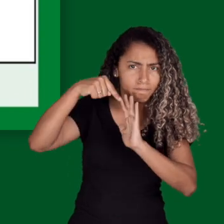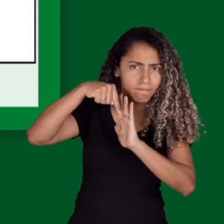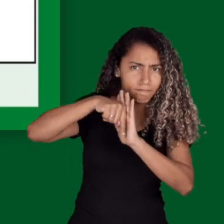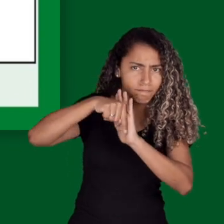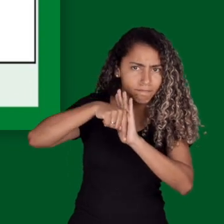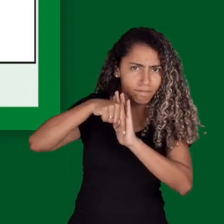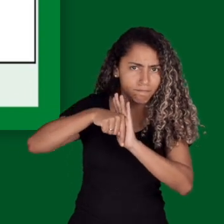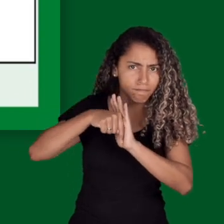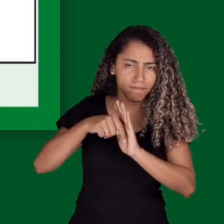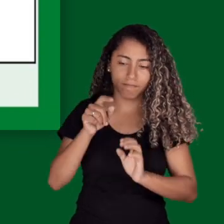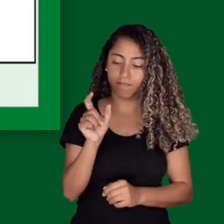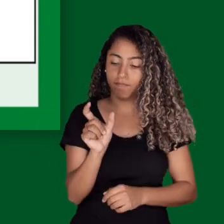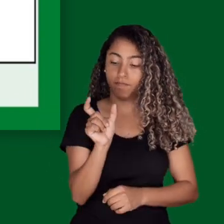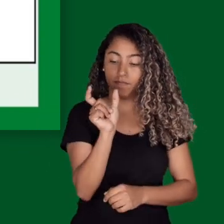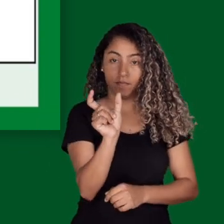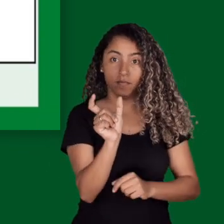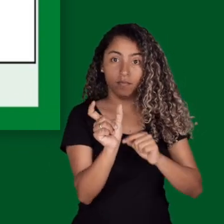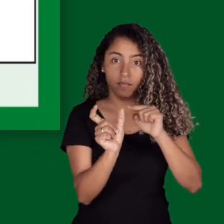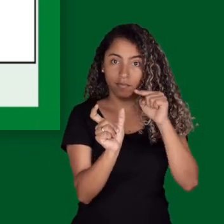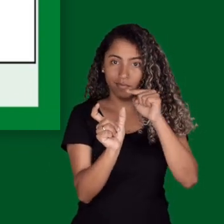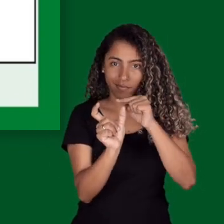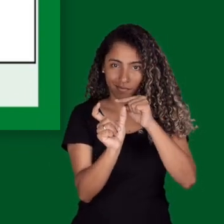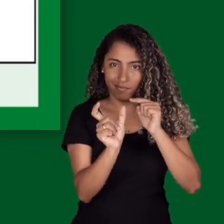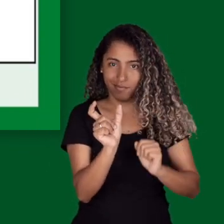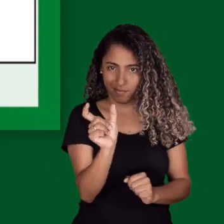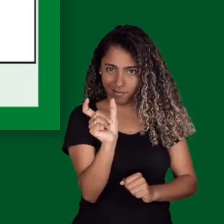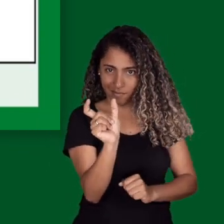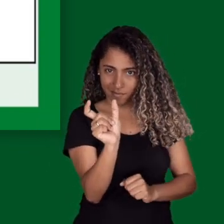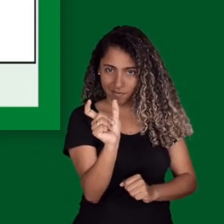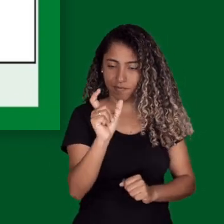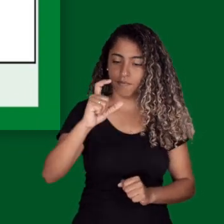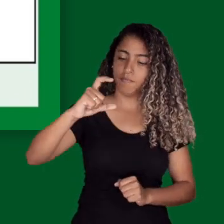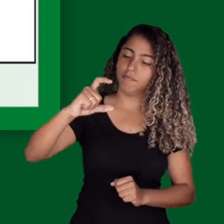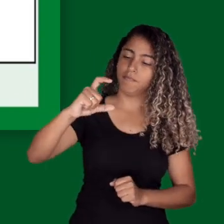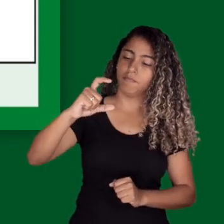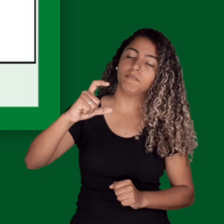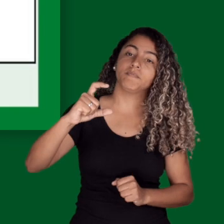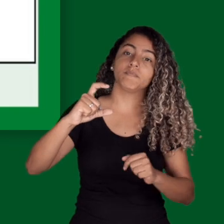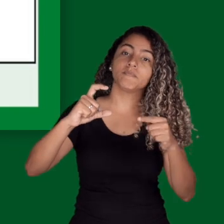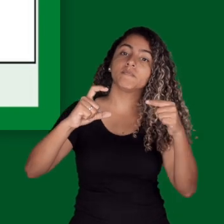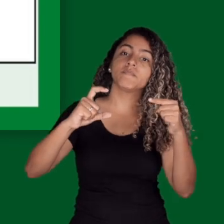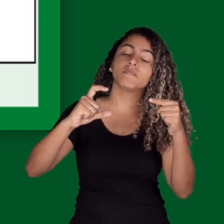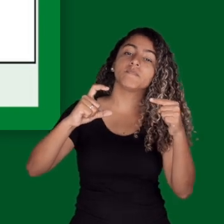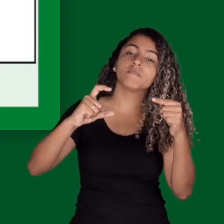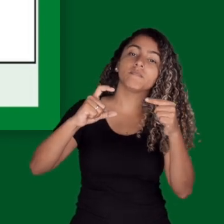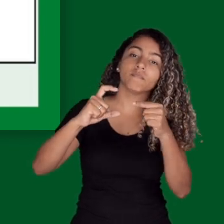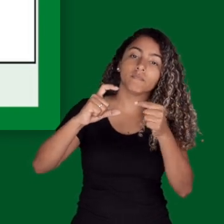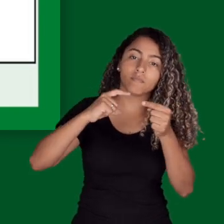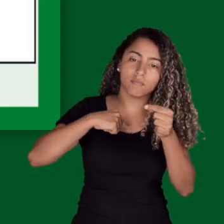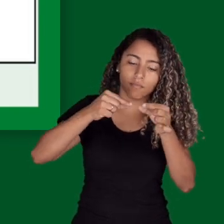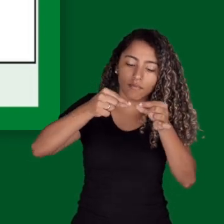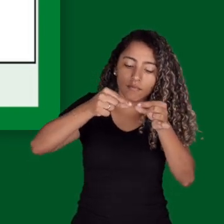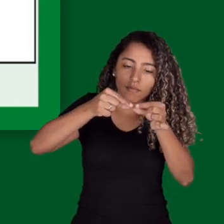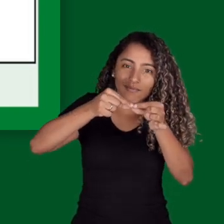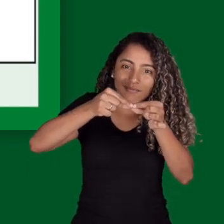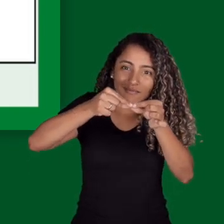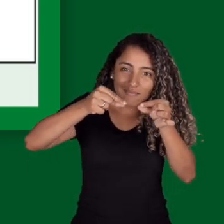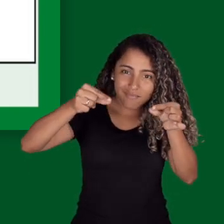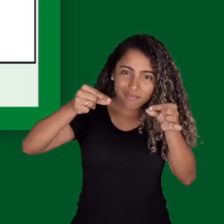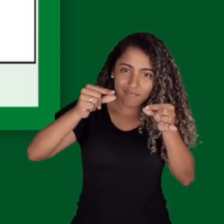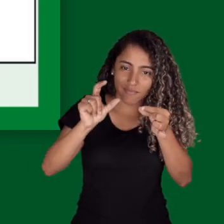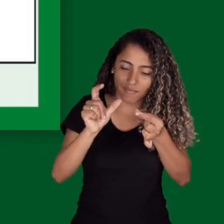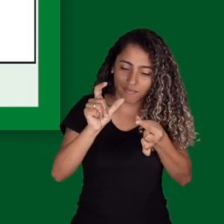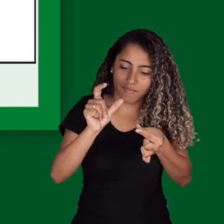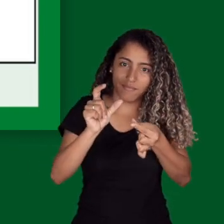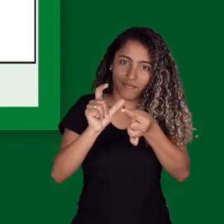glicose dele, ele vai aferir a glicemia através de um aparelho de glicemia, que vai funcionar com uma